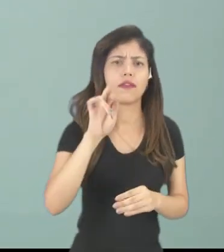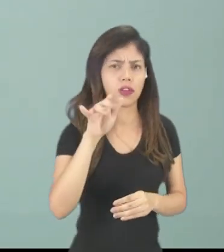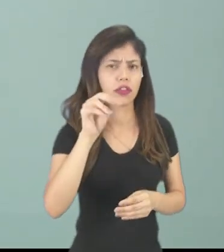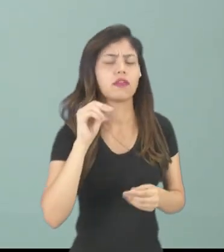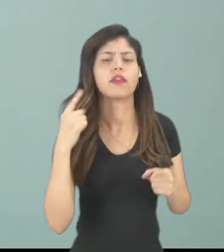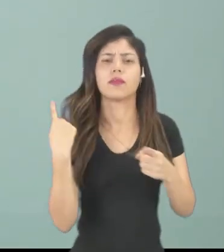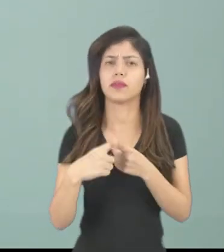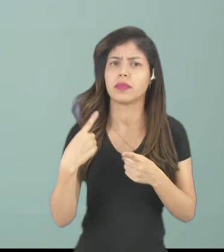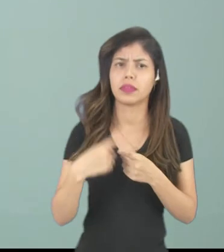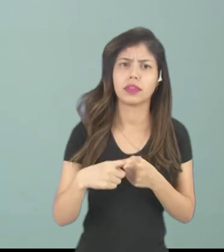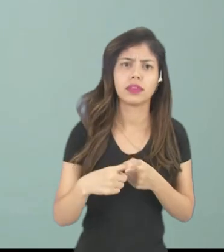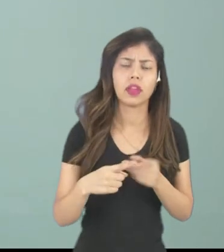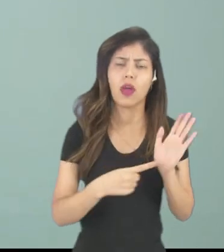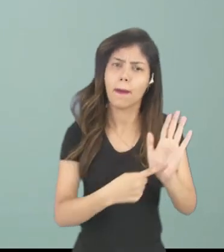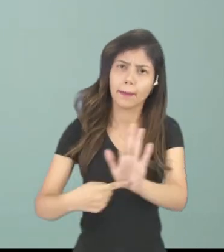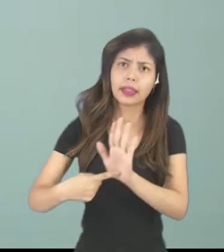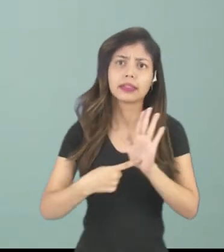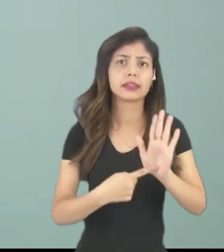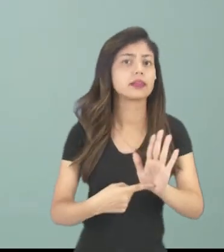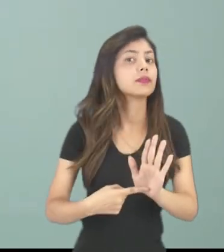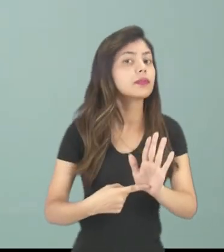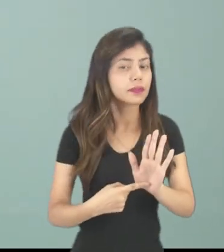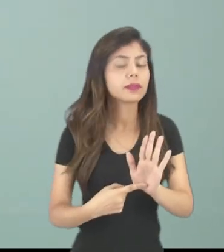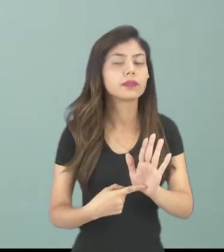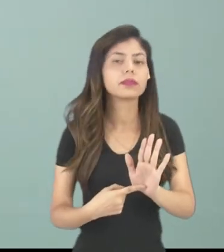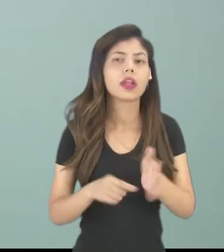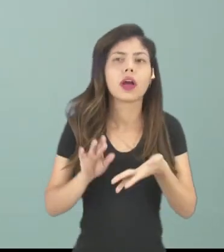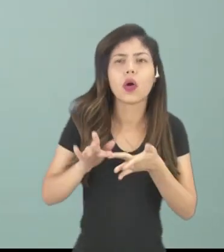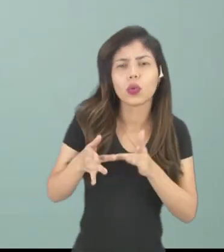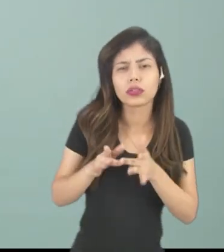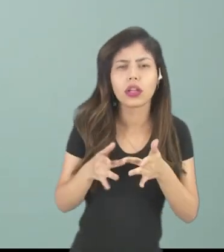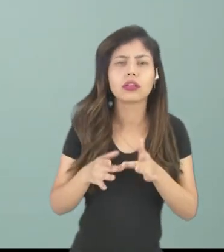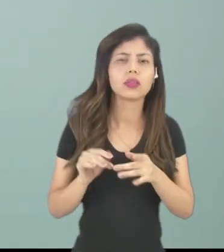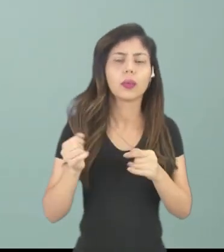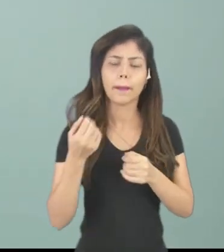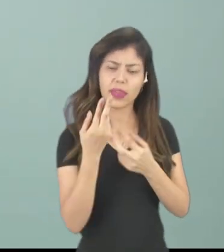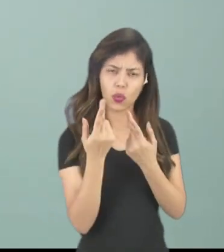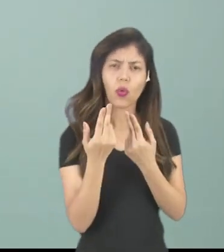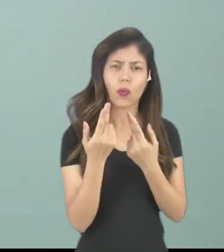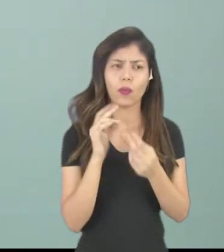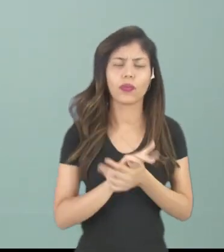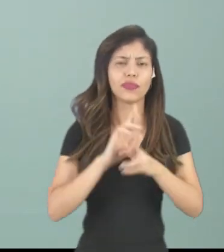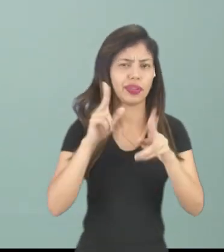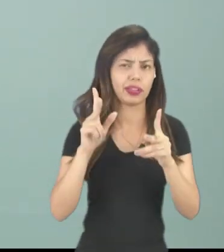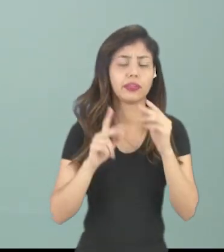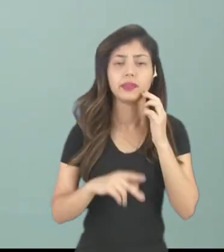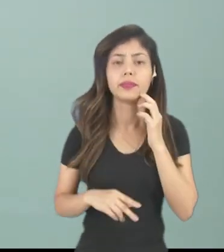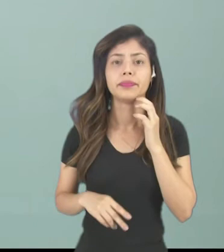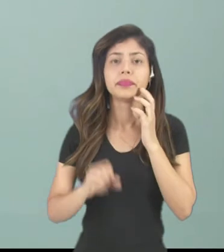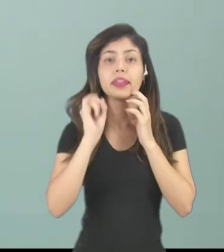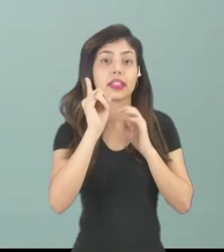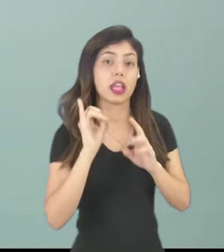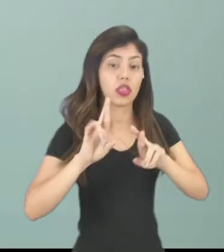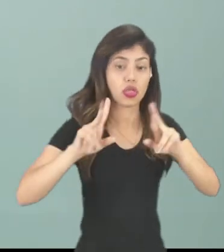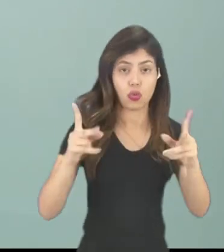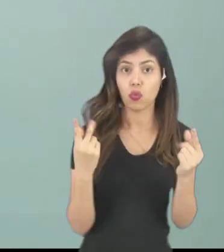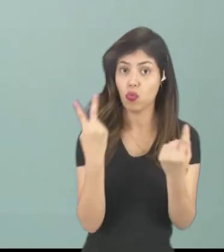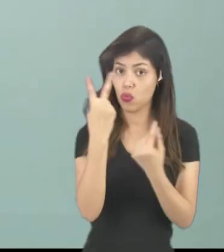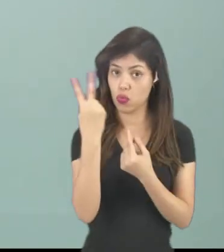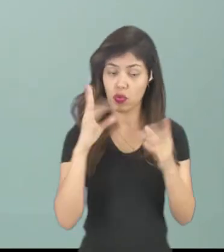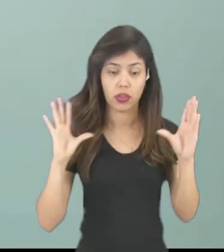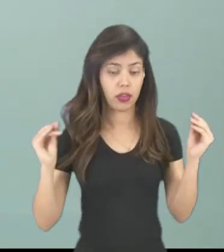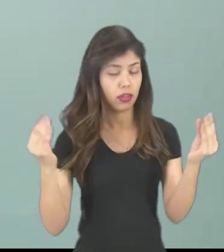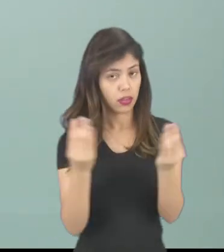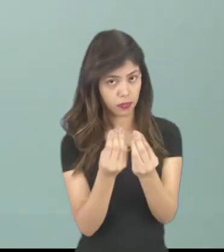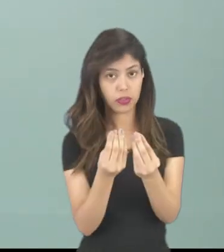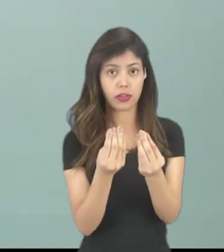elas não apresentarão uma afinidade química semelhante. Agora, se a gente coloca duas substâncias classificadas